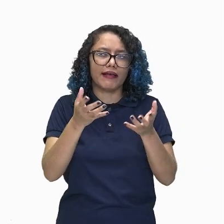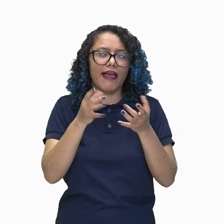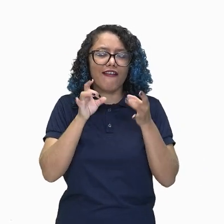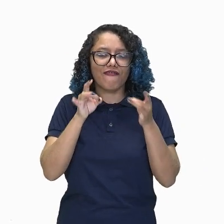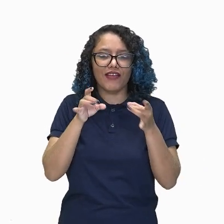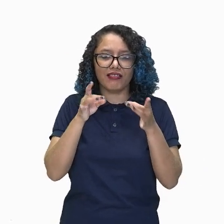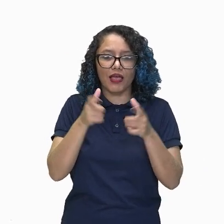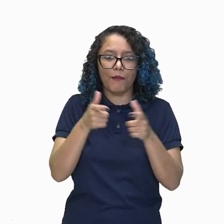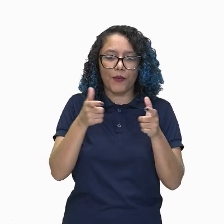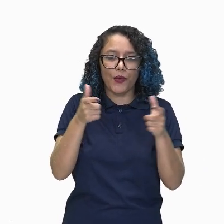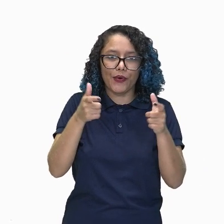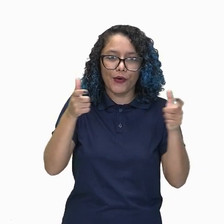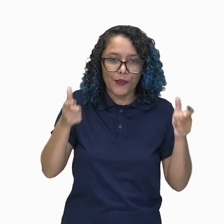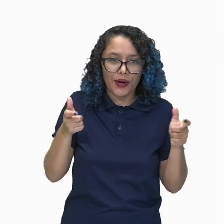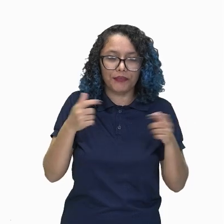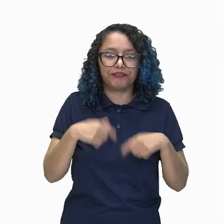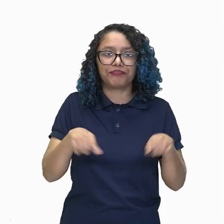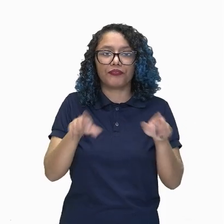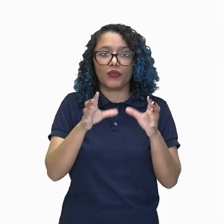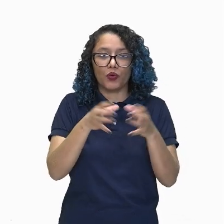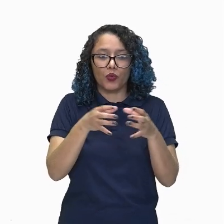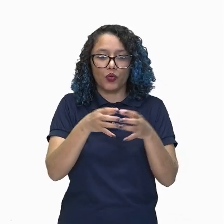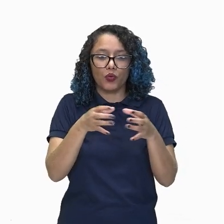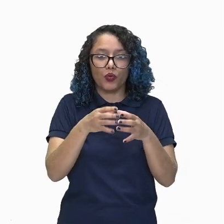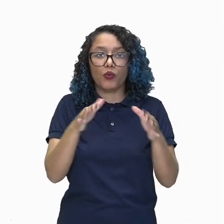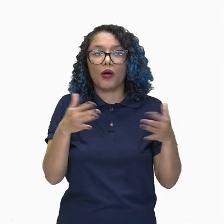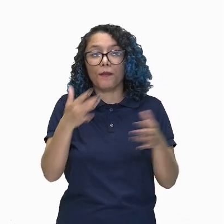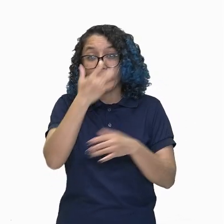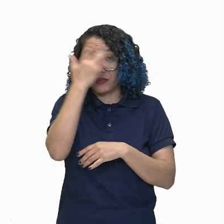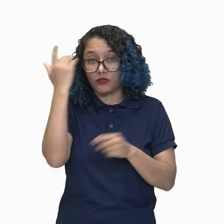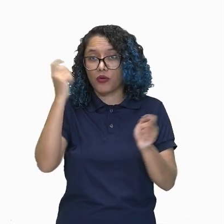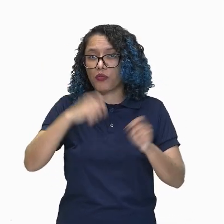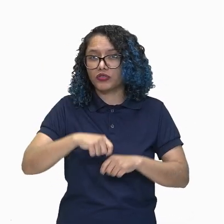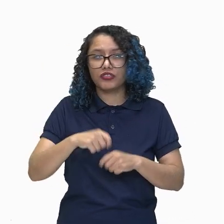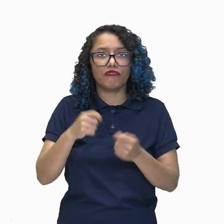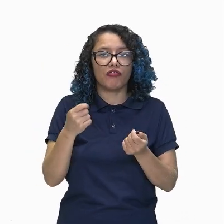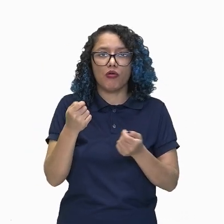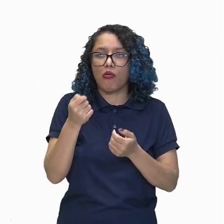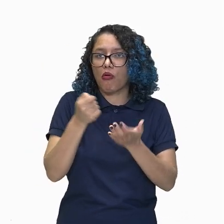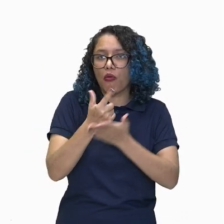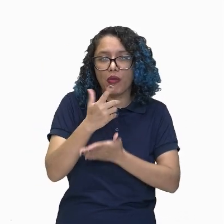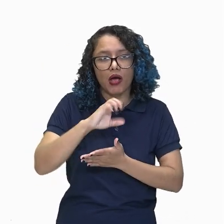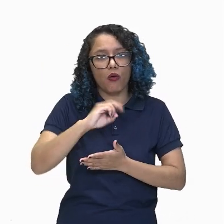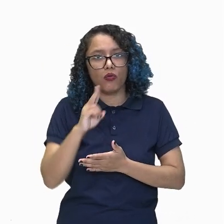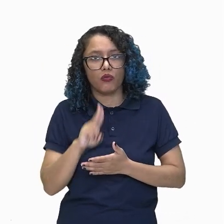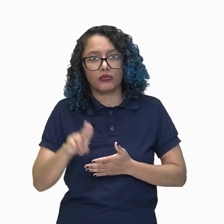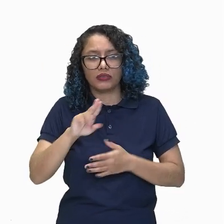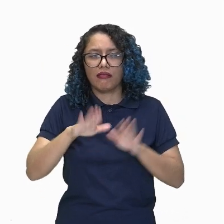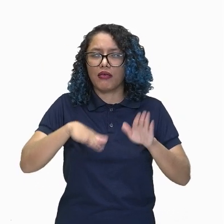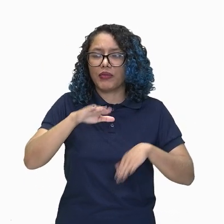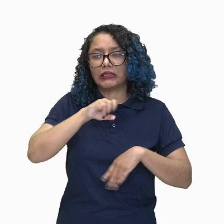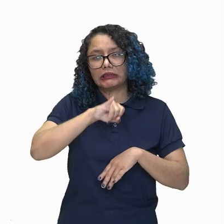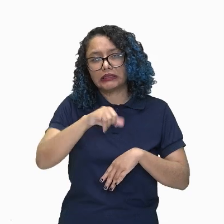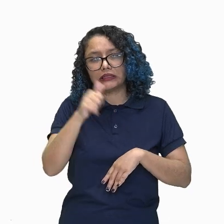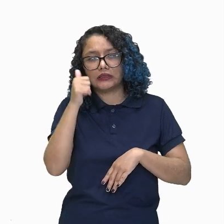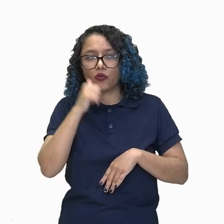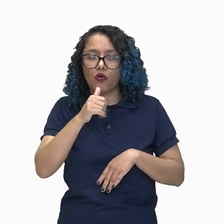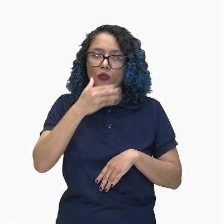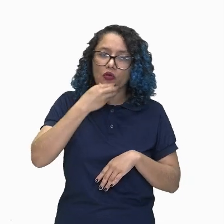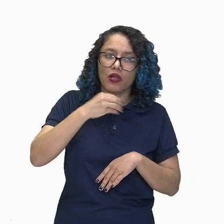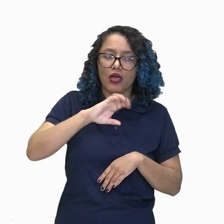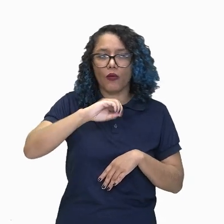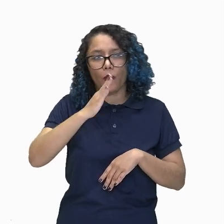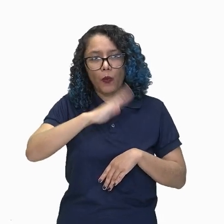mais. O público-alvo serão os consumidores, e aí vai depender se é para homens, se é para mulheres, se é